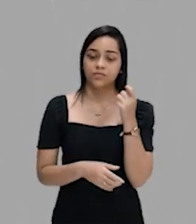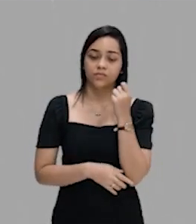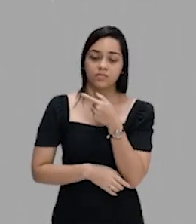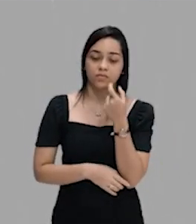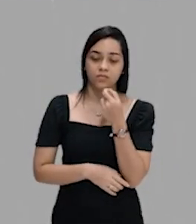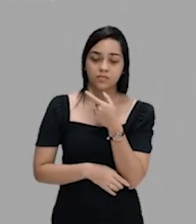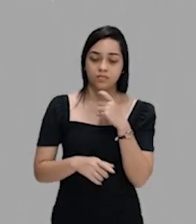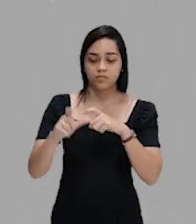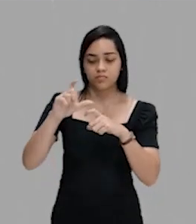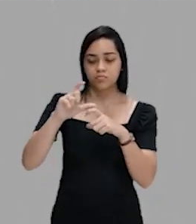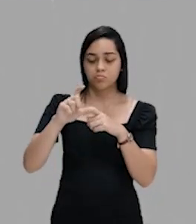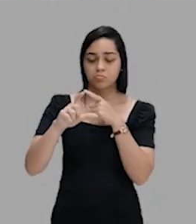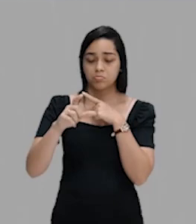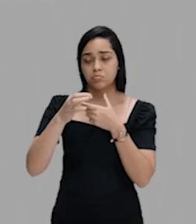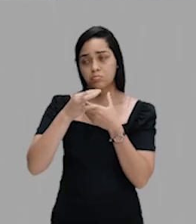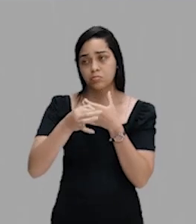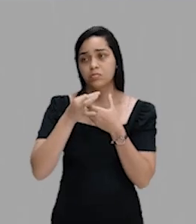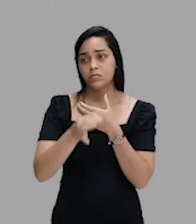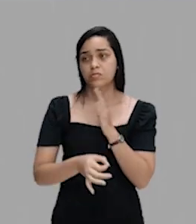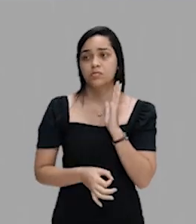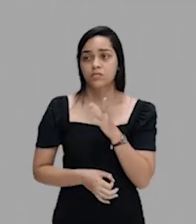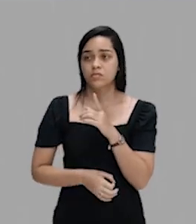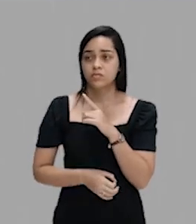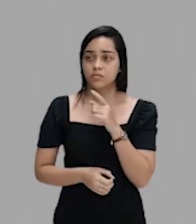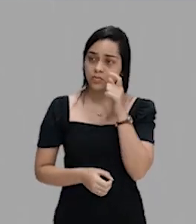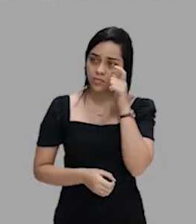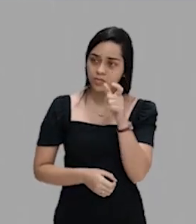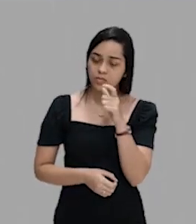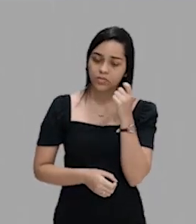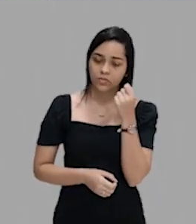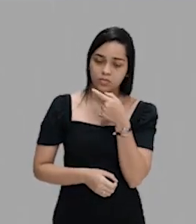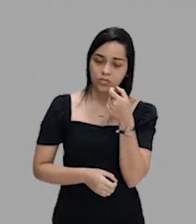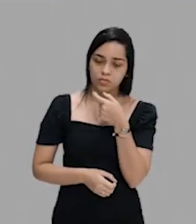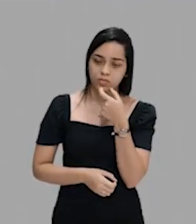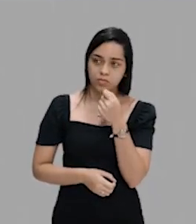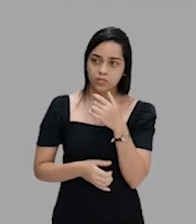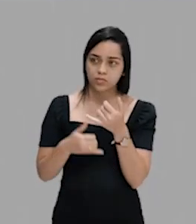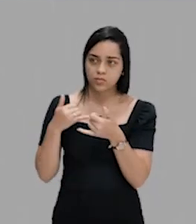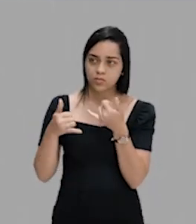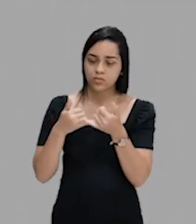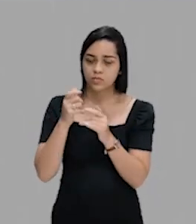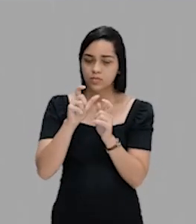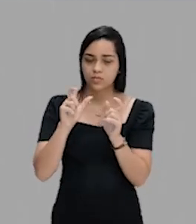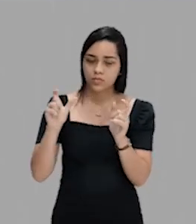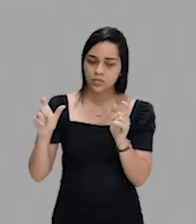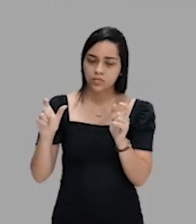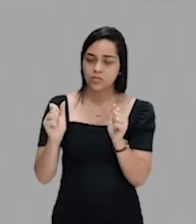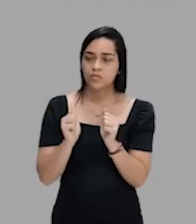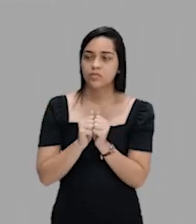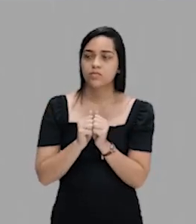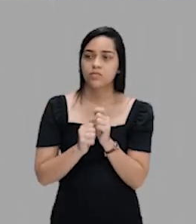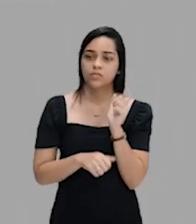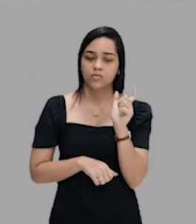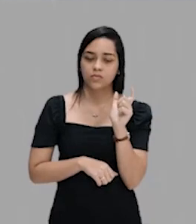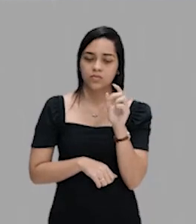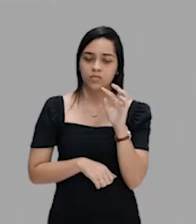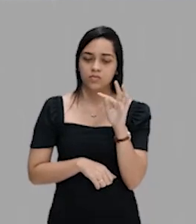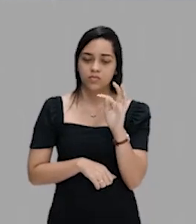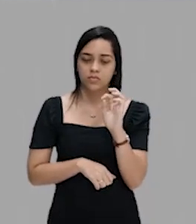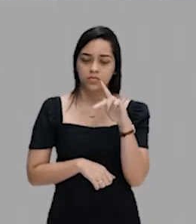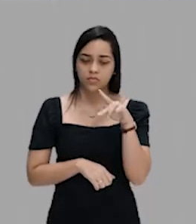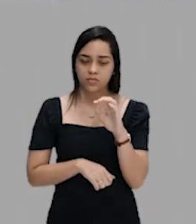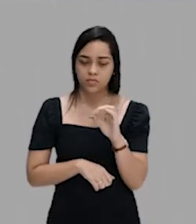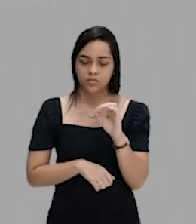humor fazer uma crítica enfim aqui é só para despertar o humor e um jogo de palavras aí com trabalho com a palavra tempo